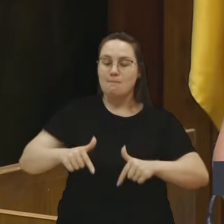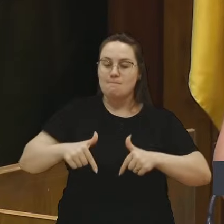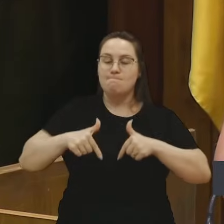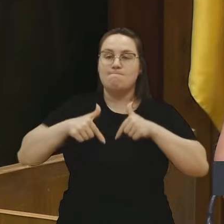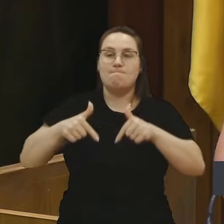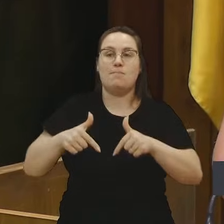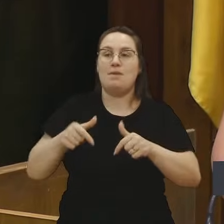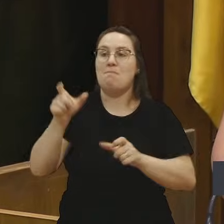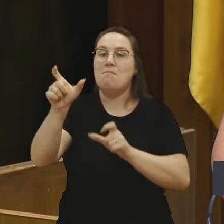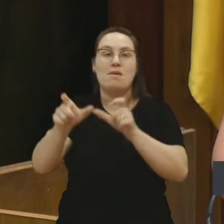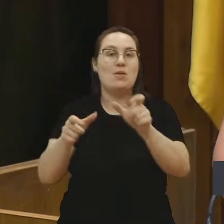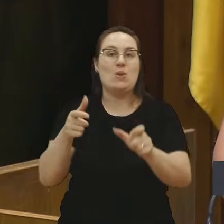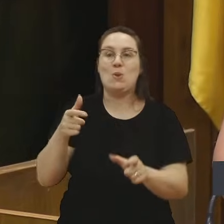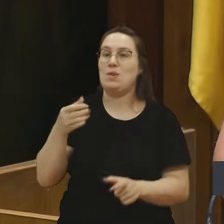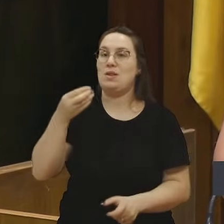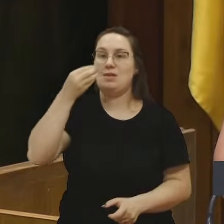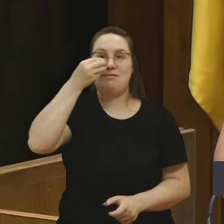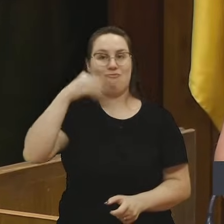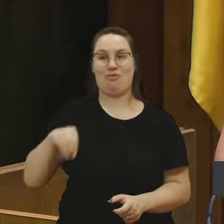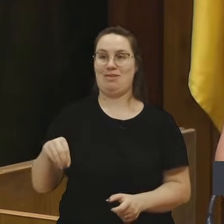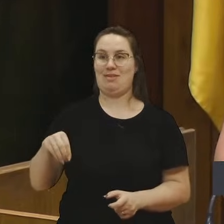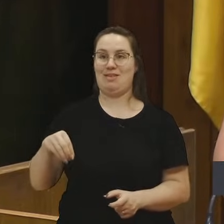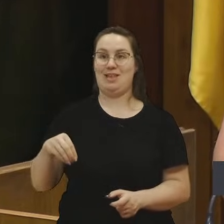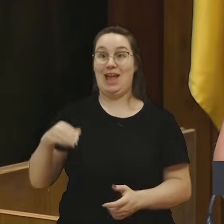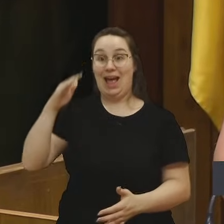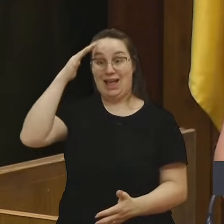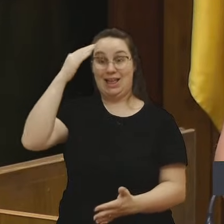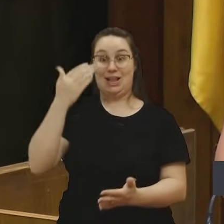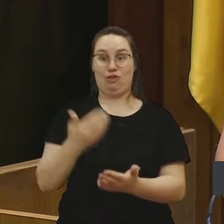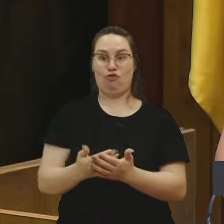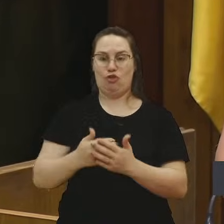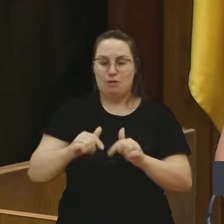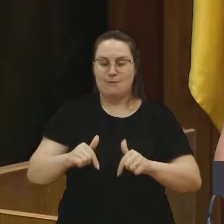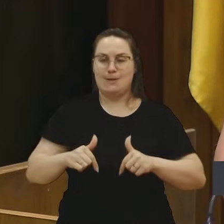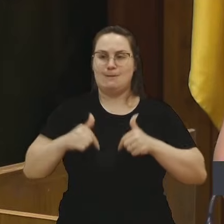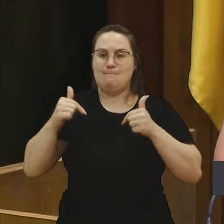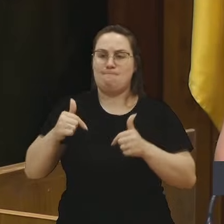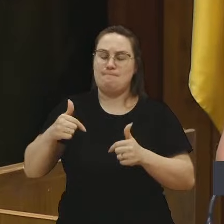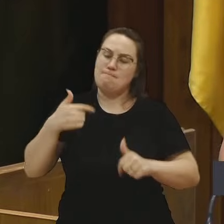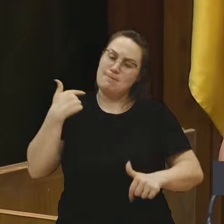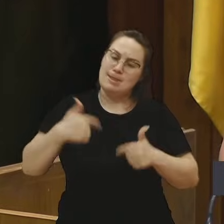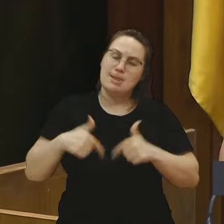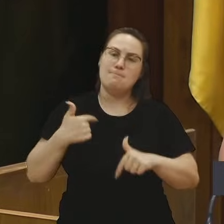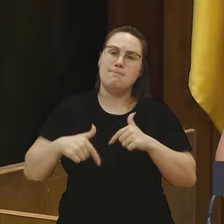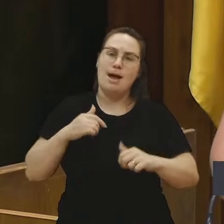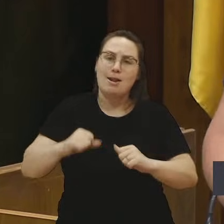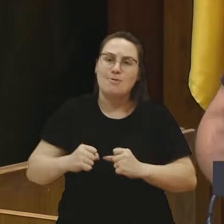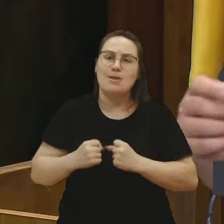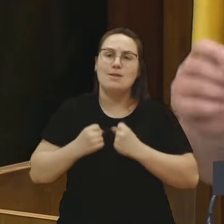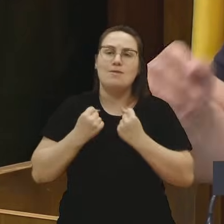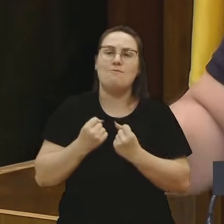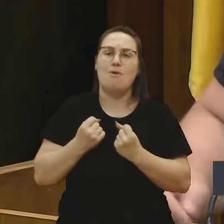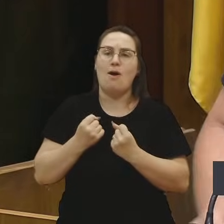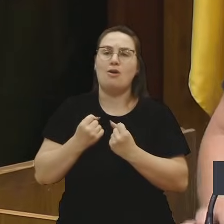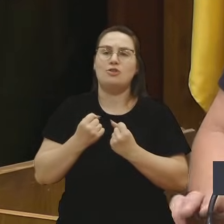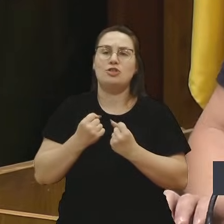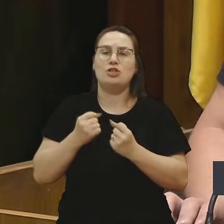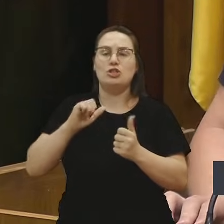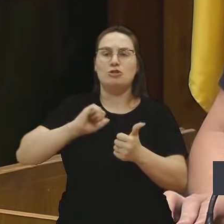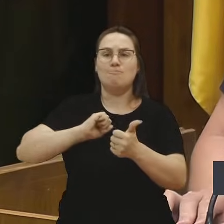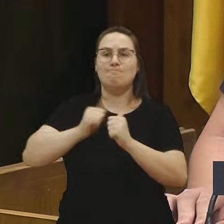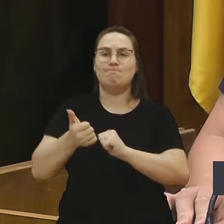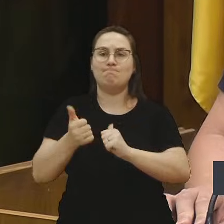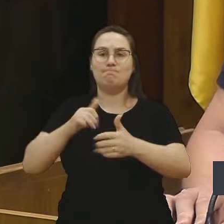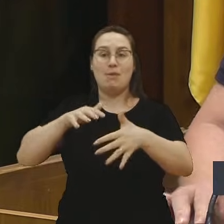não desistem, que acreditam no potencial humano e que trabalham diariamente para manter o esporte vivo e acessível em